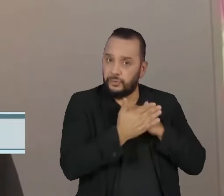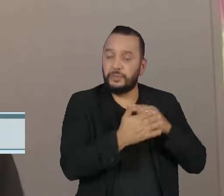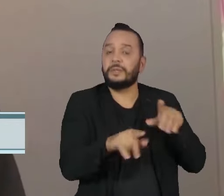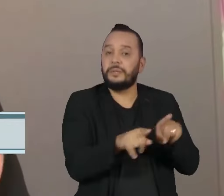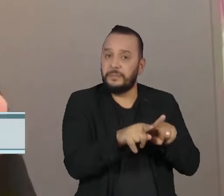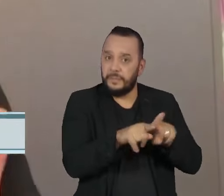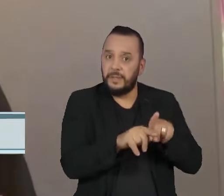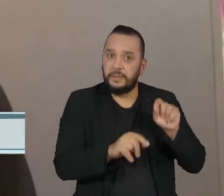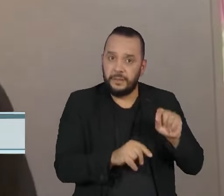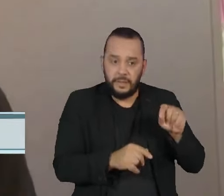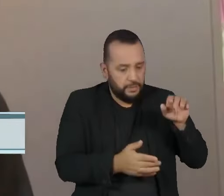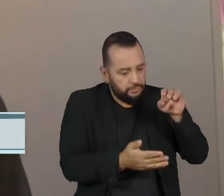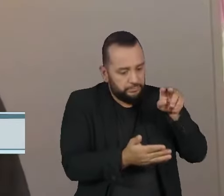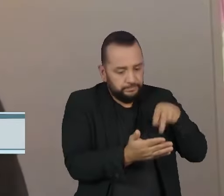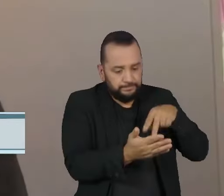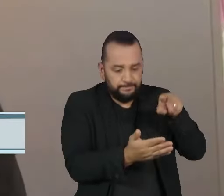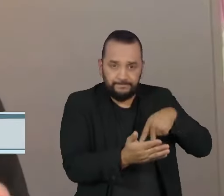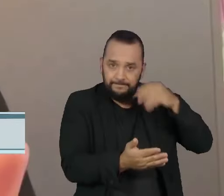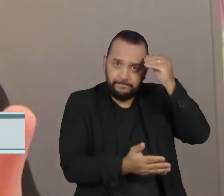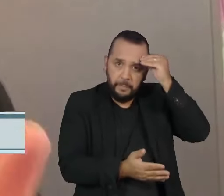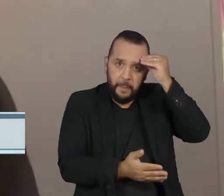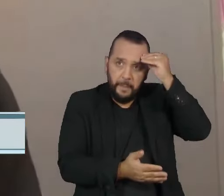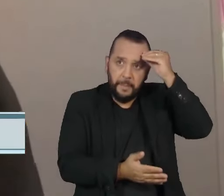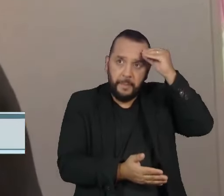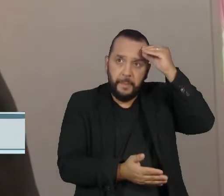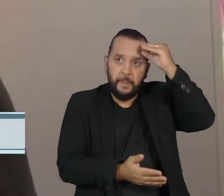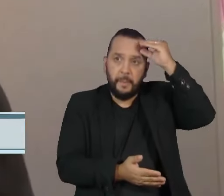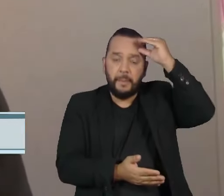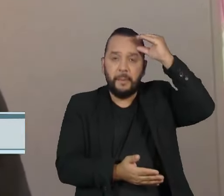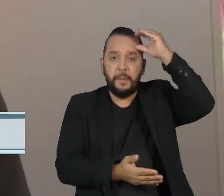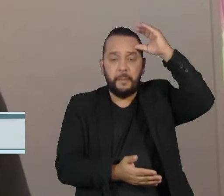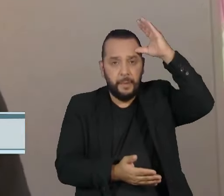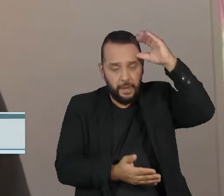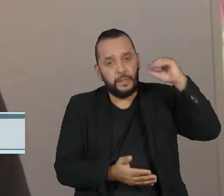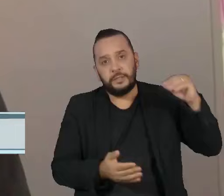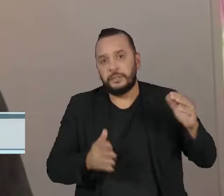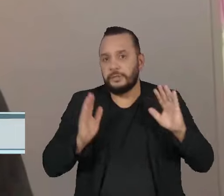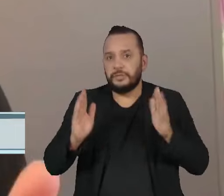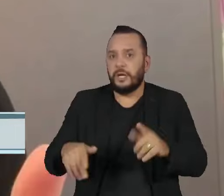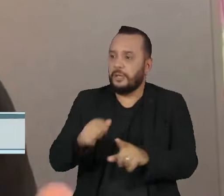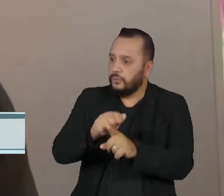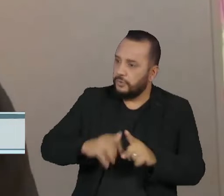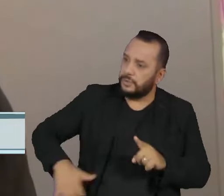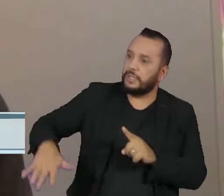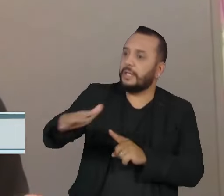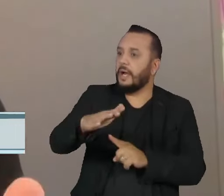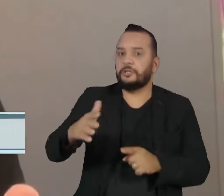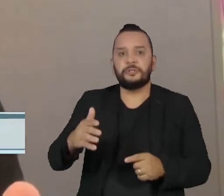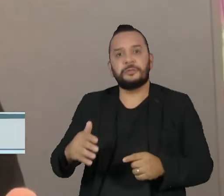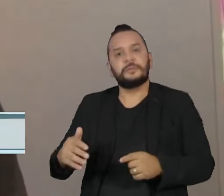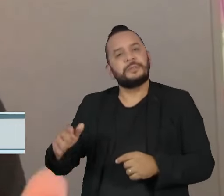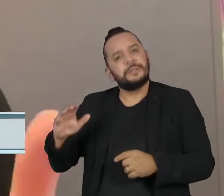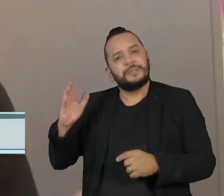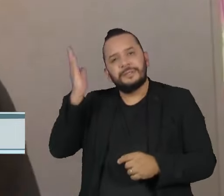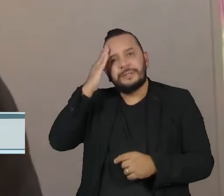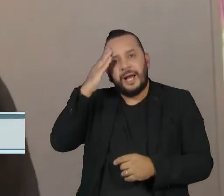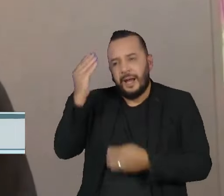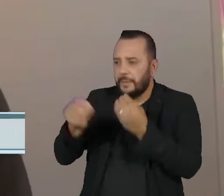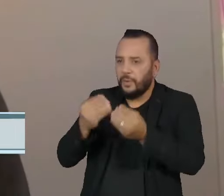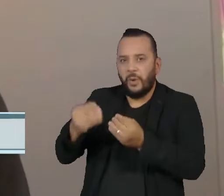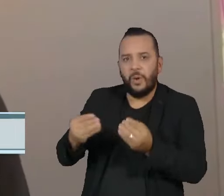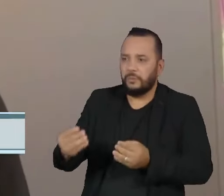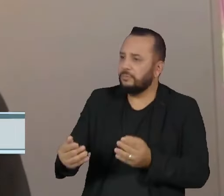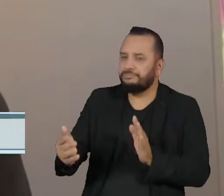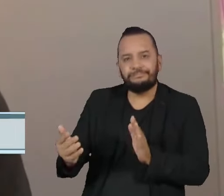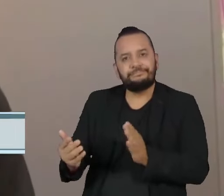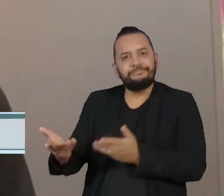né ela ajuda a criança nesse mundo que ela vai enfrentar que é o mundo eh da escola que é o mundo das relações às